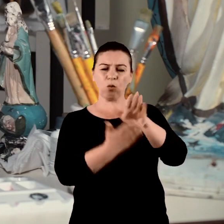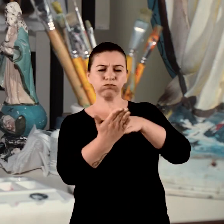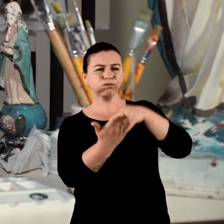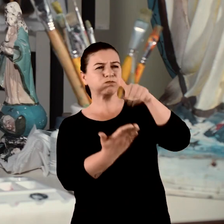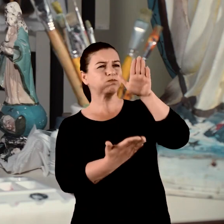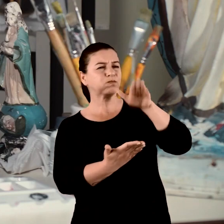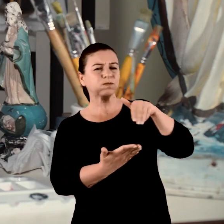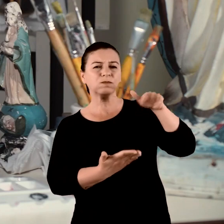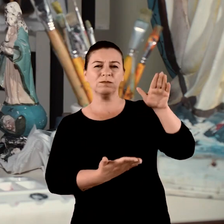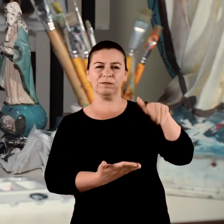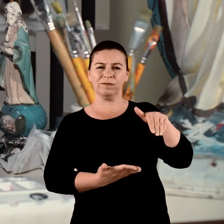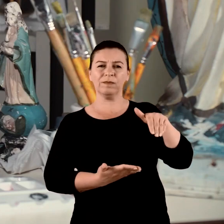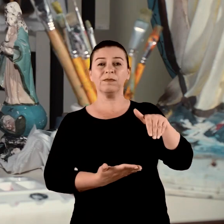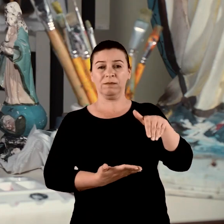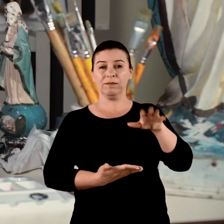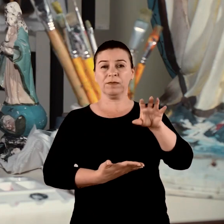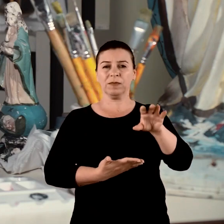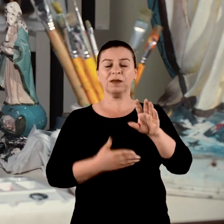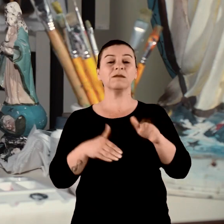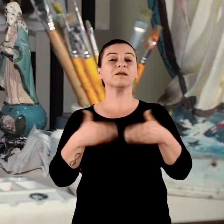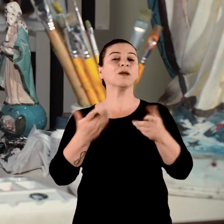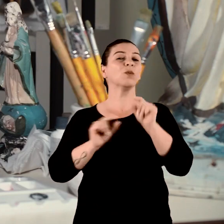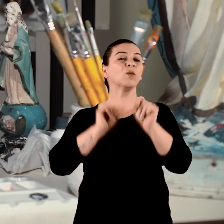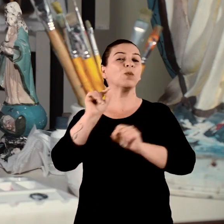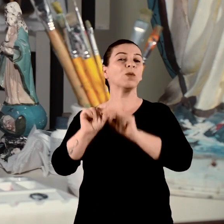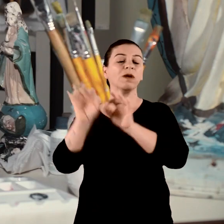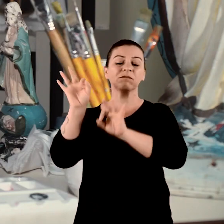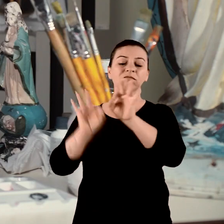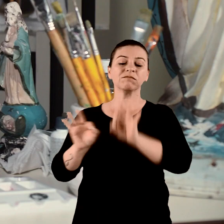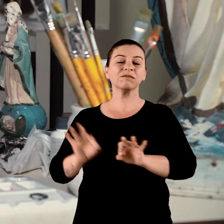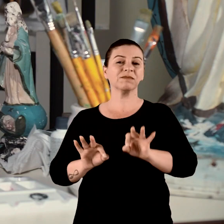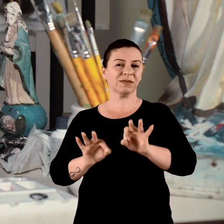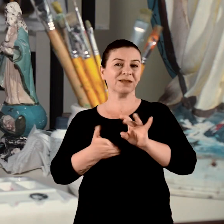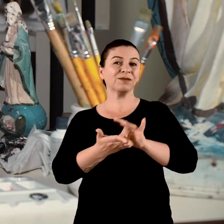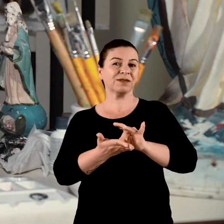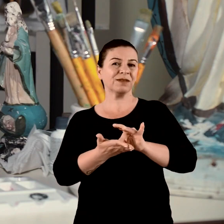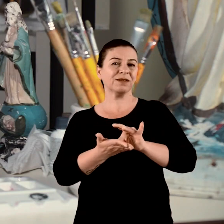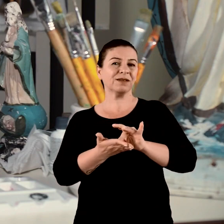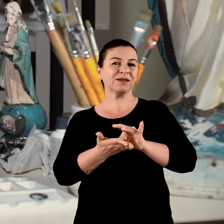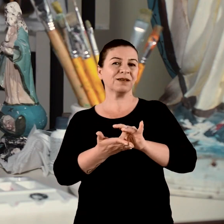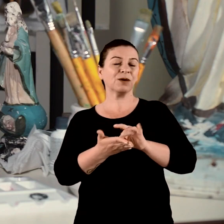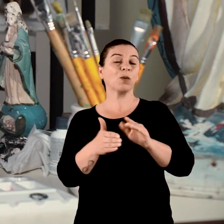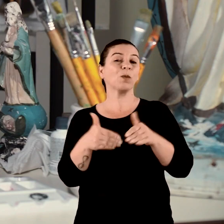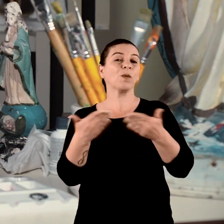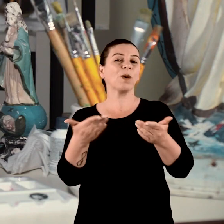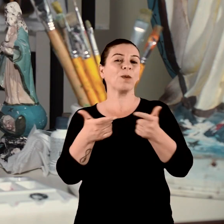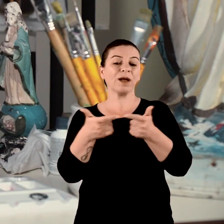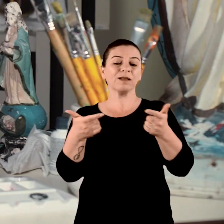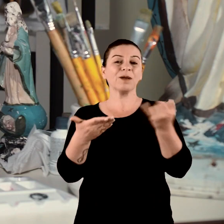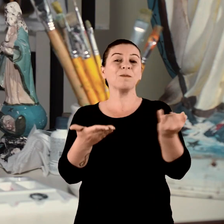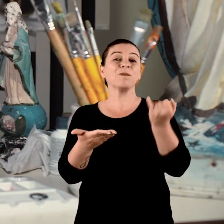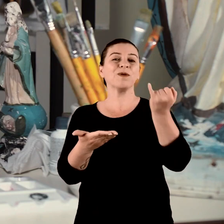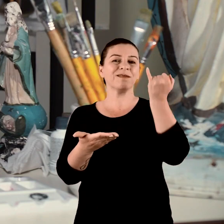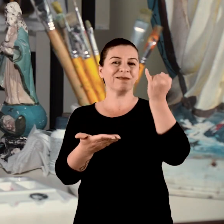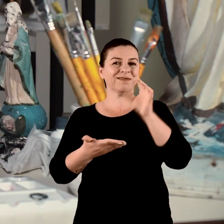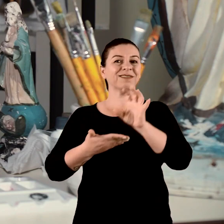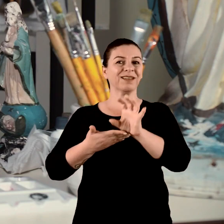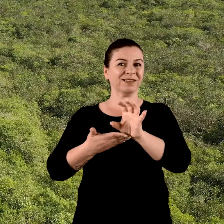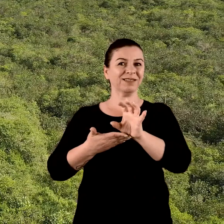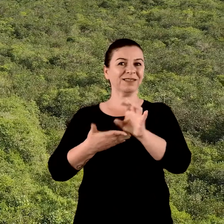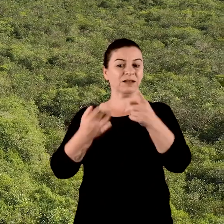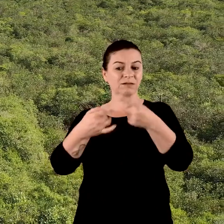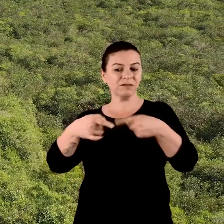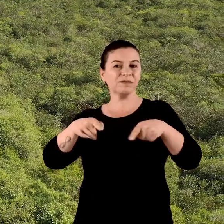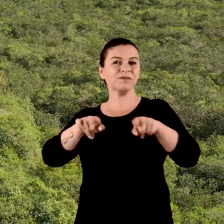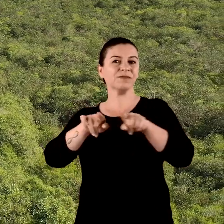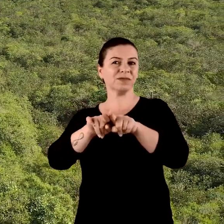se passava cal na parede. Então, o que é restaurar? Que tamanho tem restaurar?